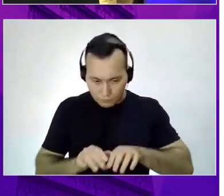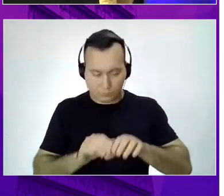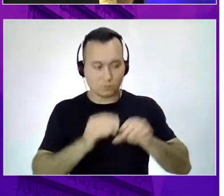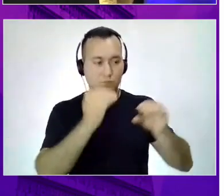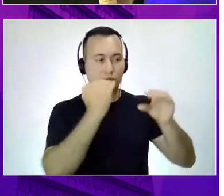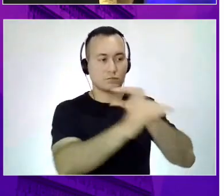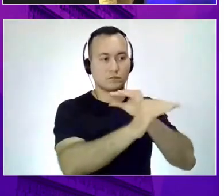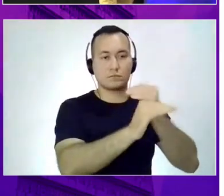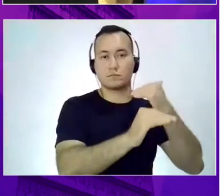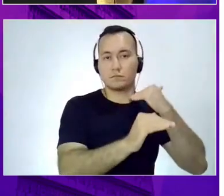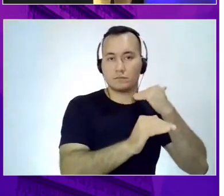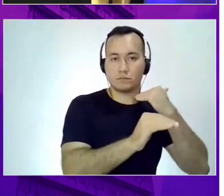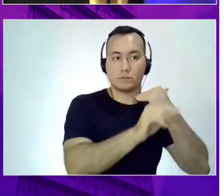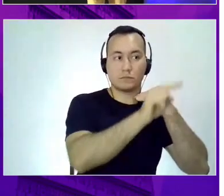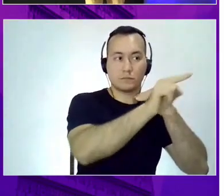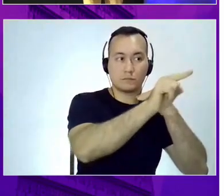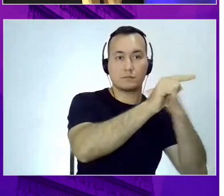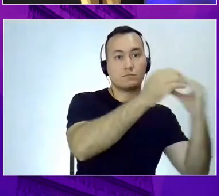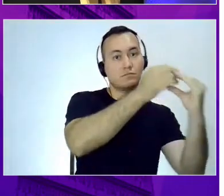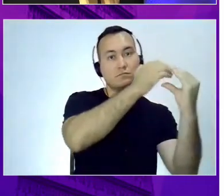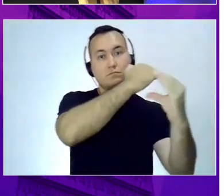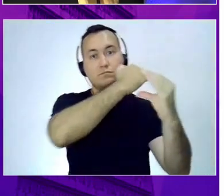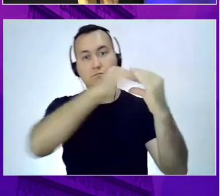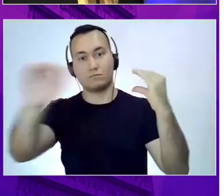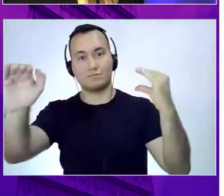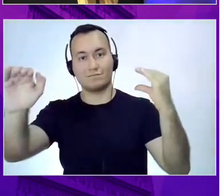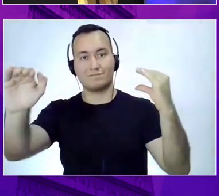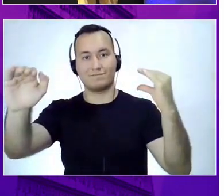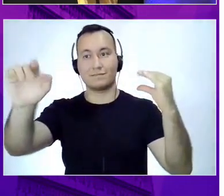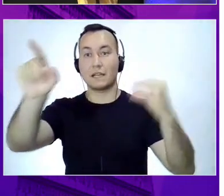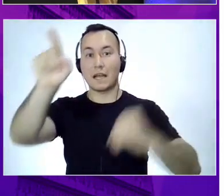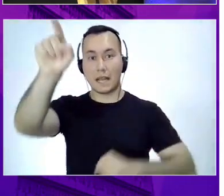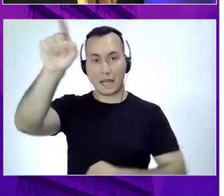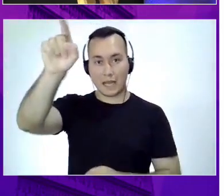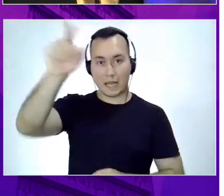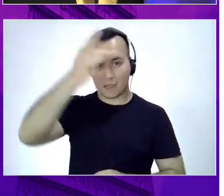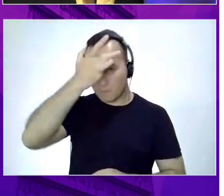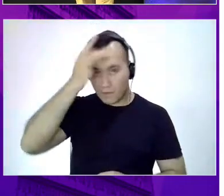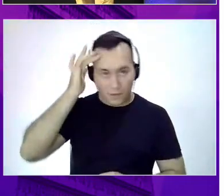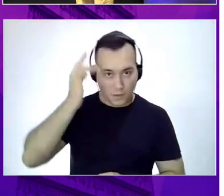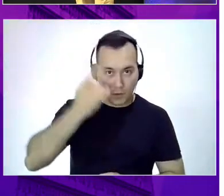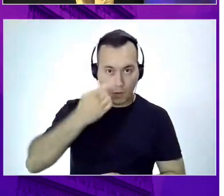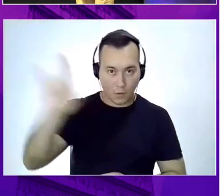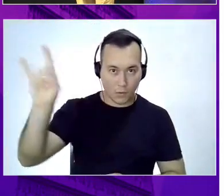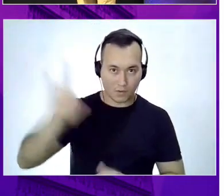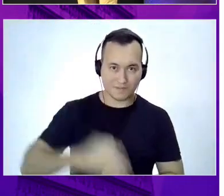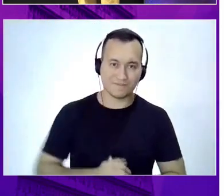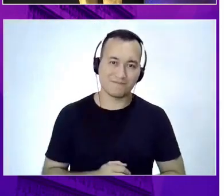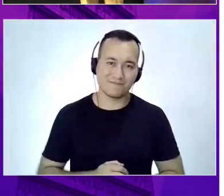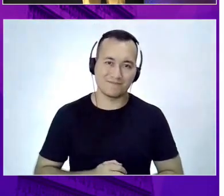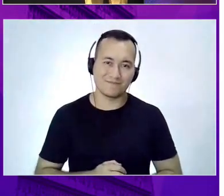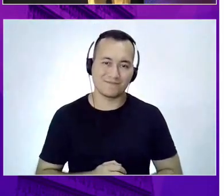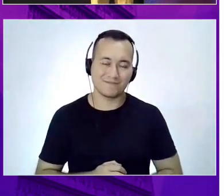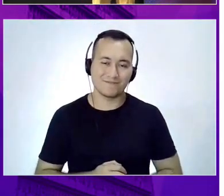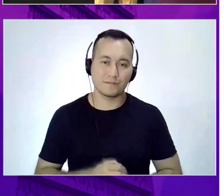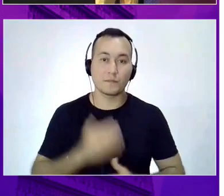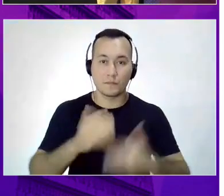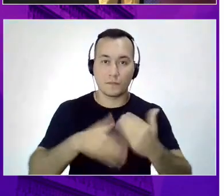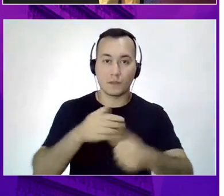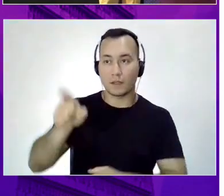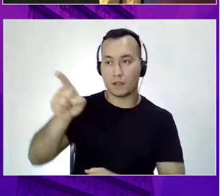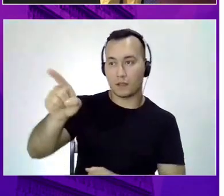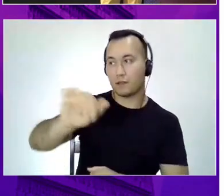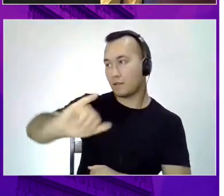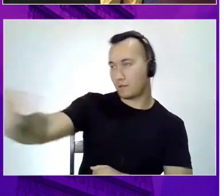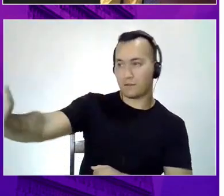a liquidação, né? Ou seja, a aplicação do cliente precisa saber quando essa transação foi liquidada. Então o banco dá o trigger, a